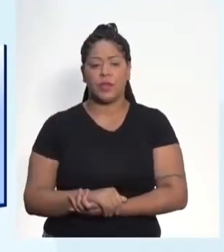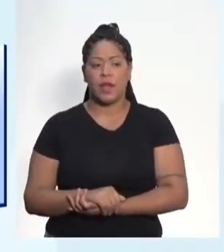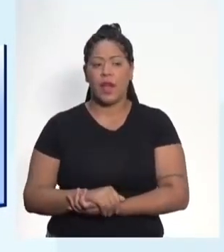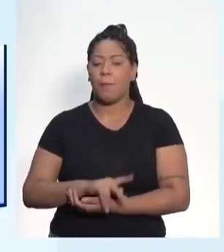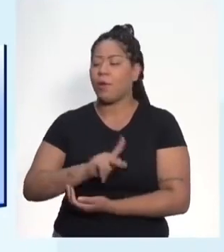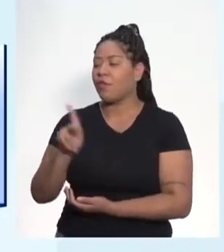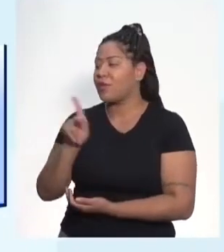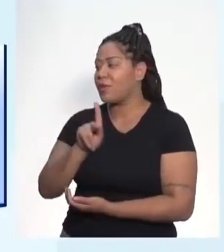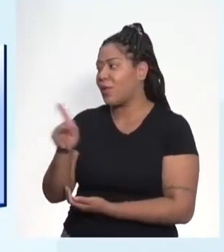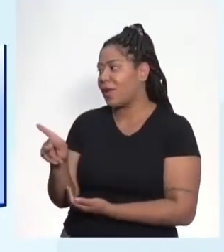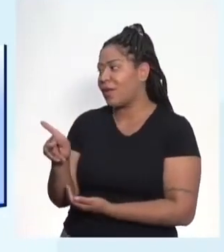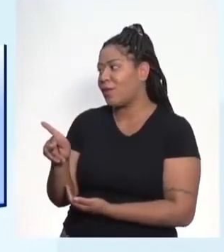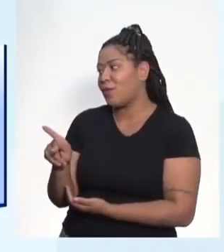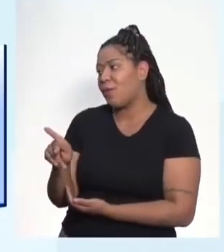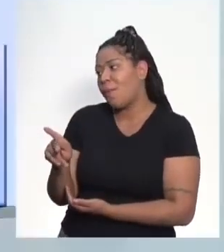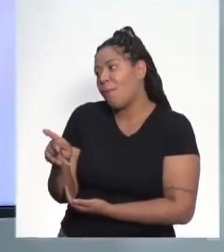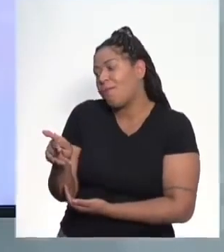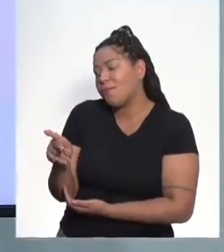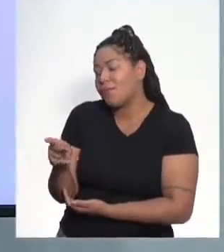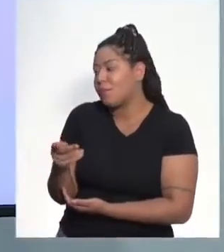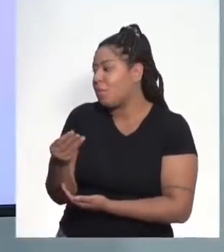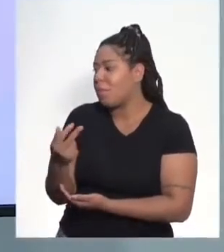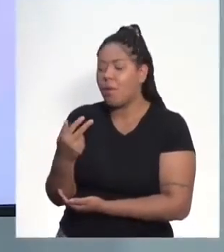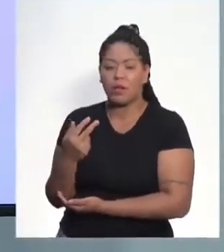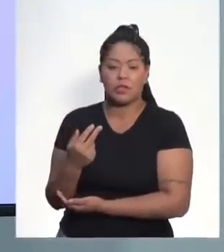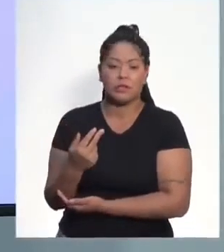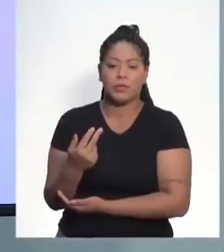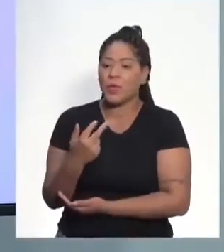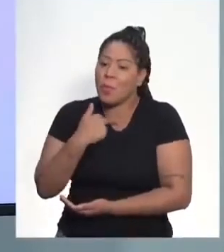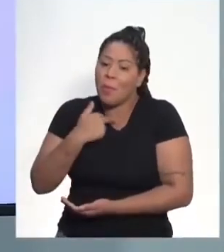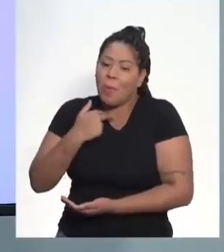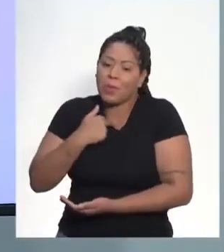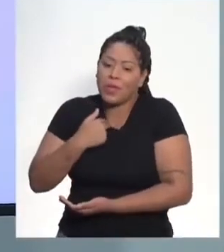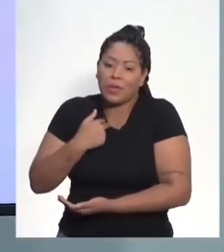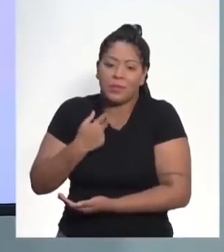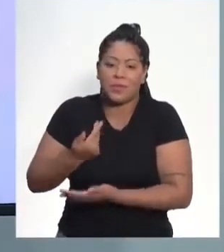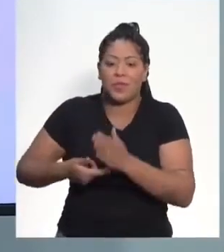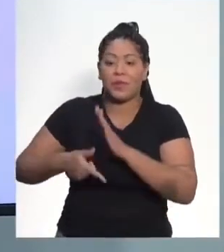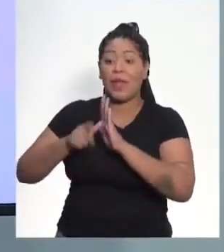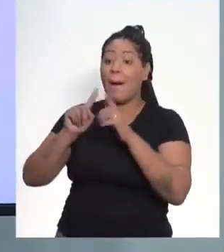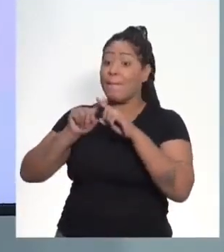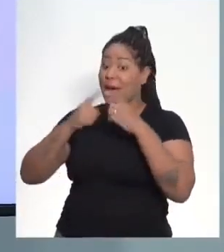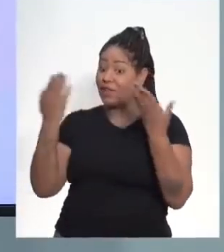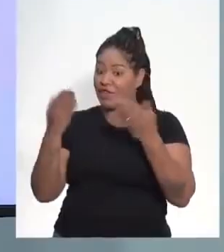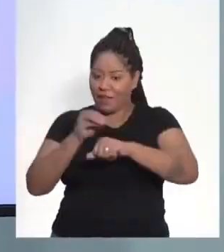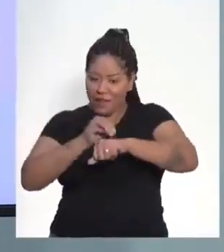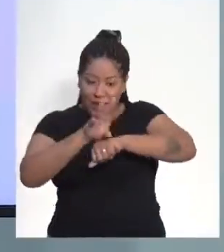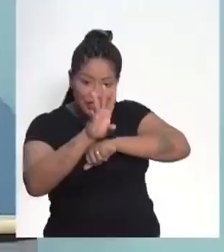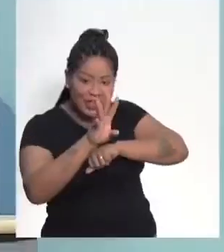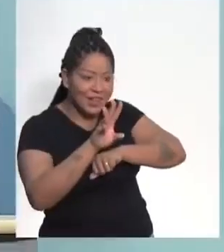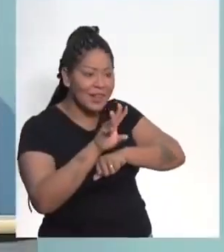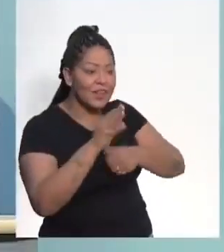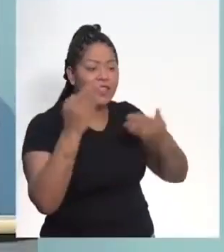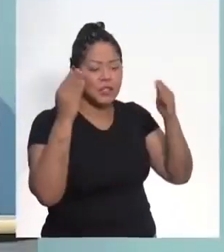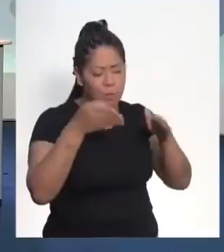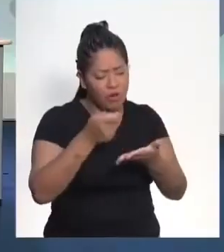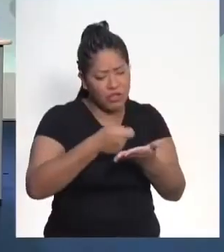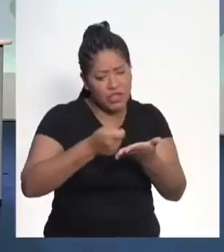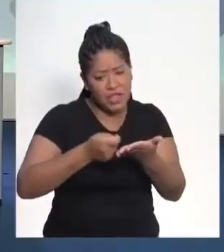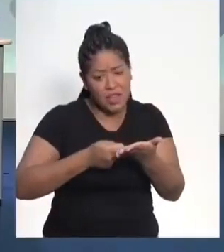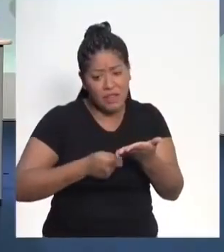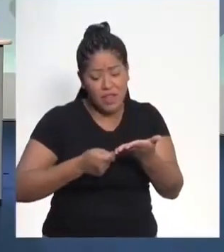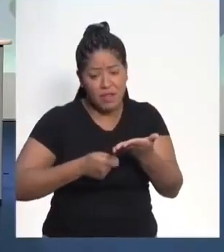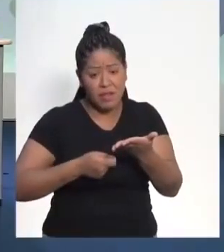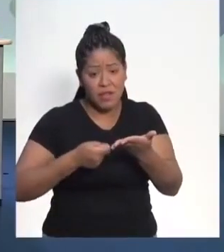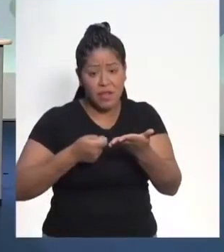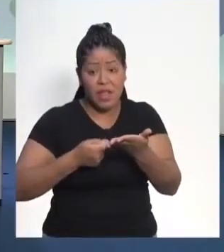dá para voltar, né? Mas ela já falou, quem ficou atento, ela já deu algumas dicas aí, tudo bem? Então vocês descrevam aí no chat, pelo